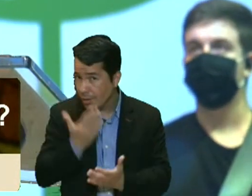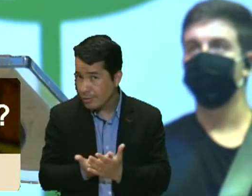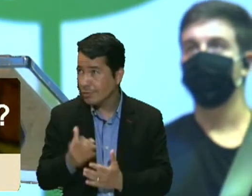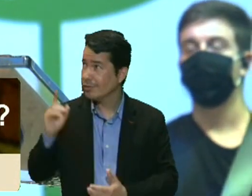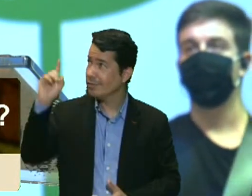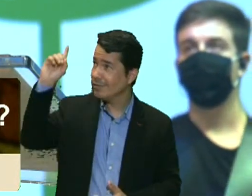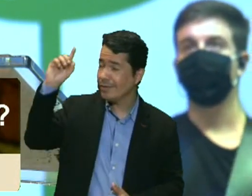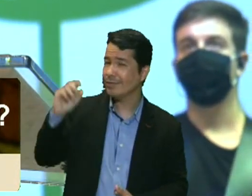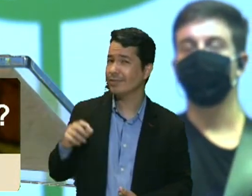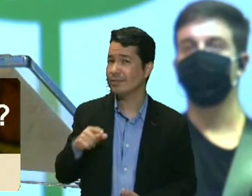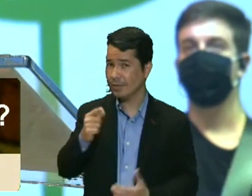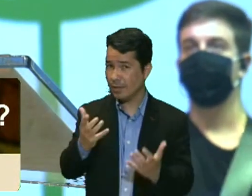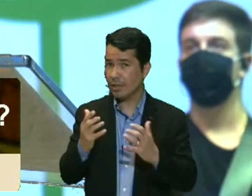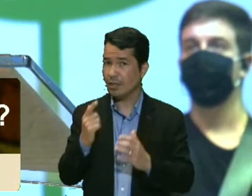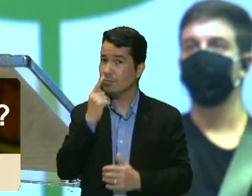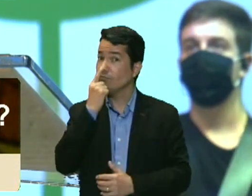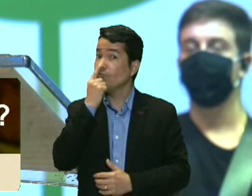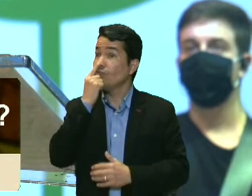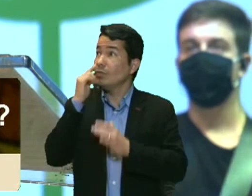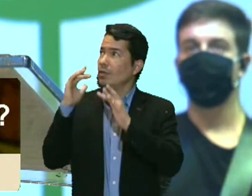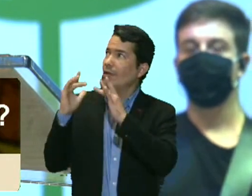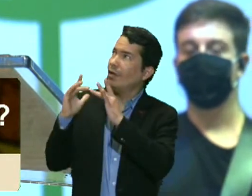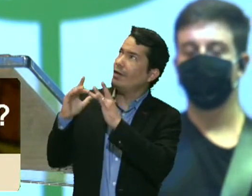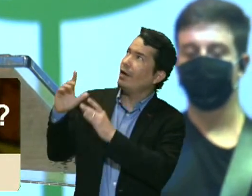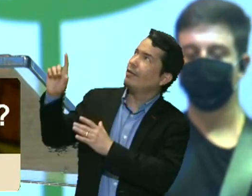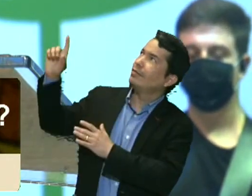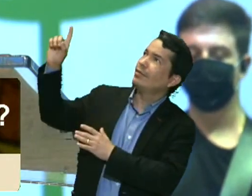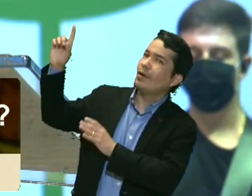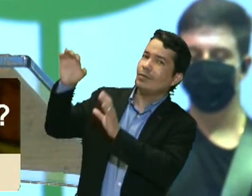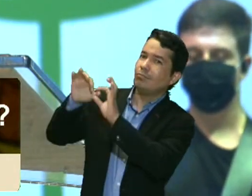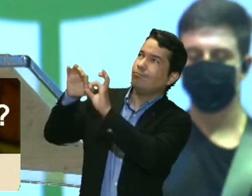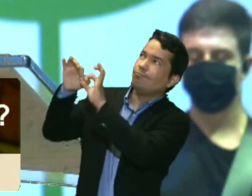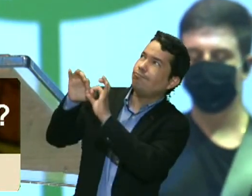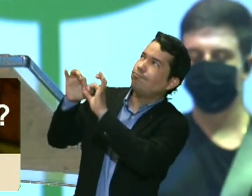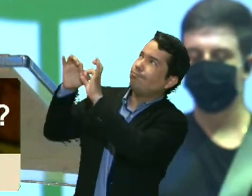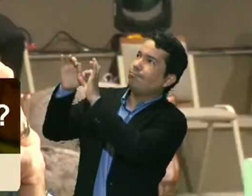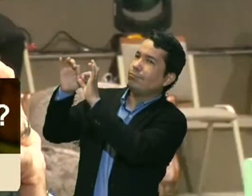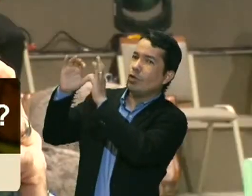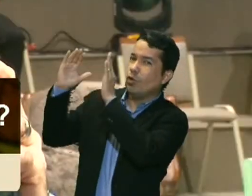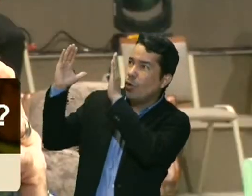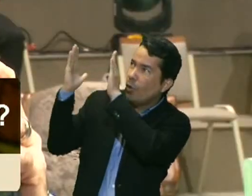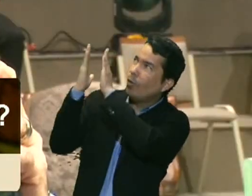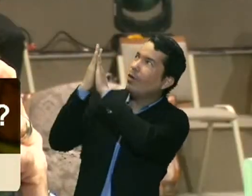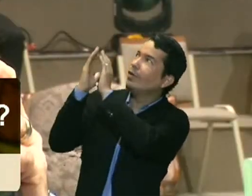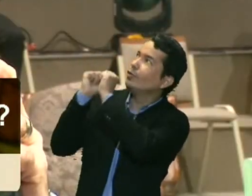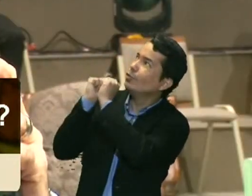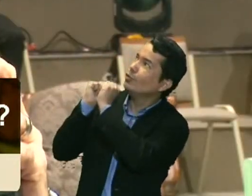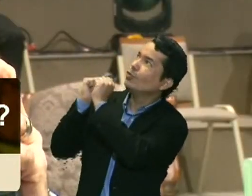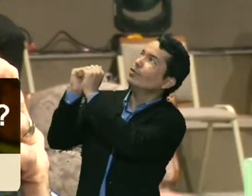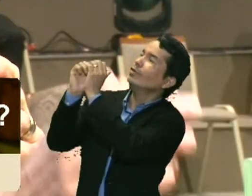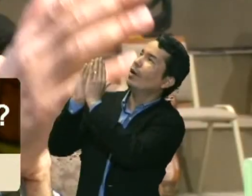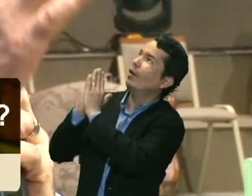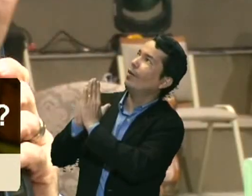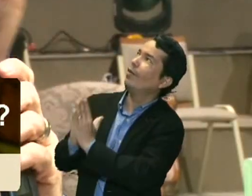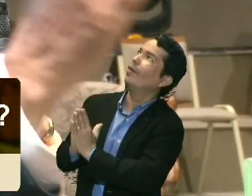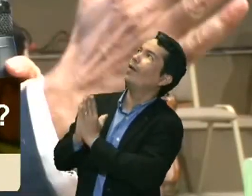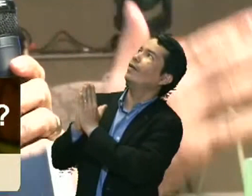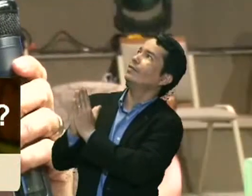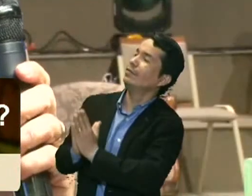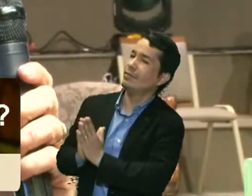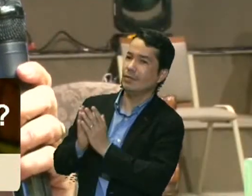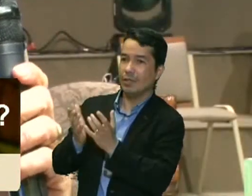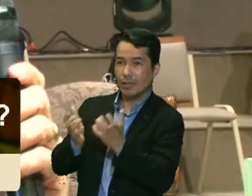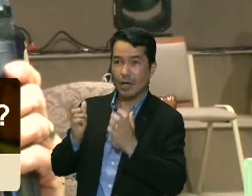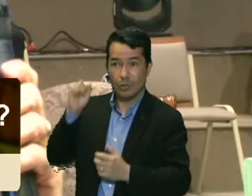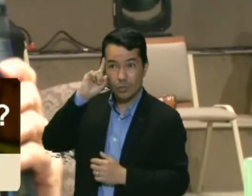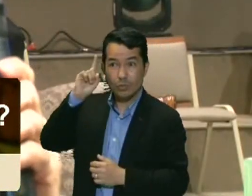Eu quero ter intimidade contigo. Quero buscar a Tua face. Quero me converter cada vez